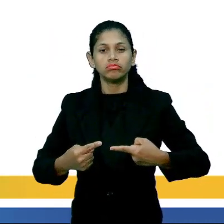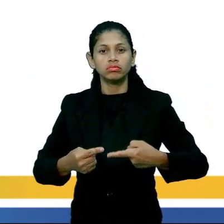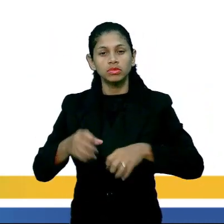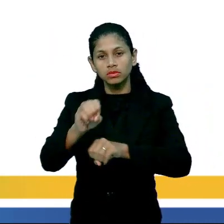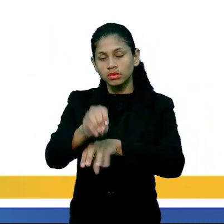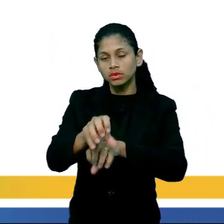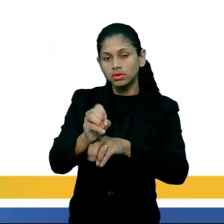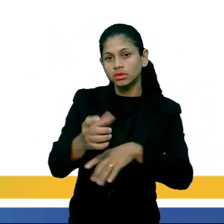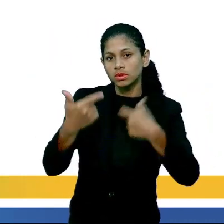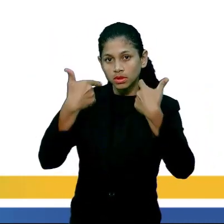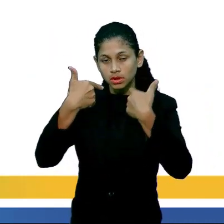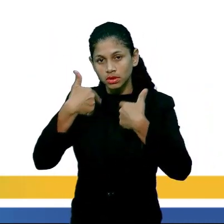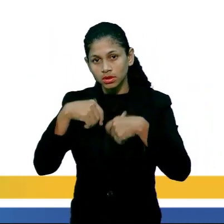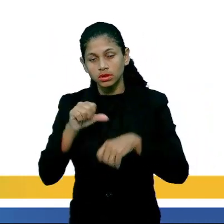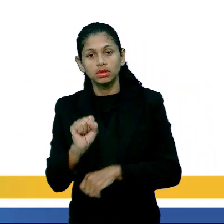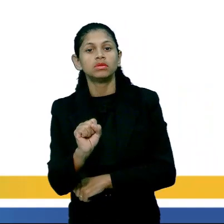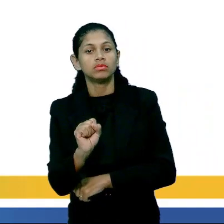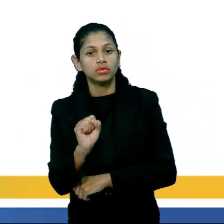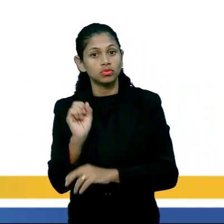últimos anos.